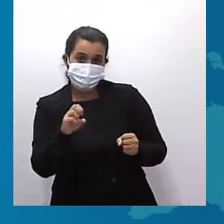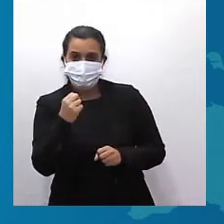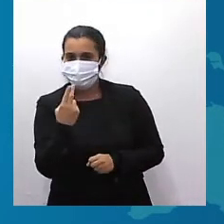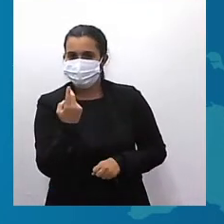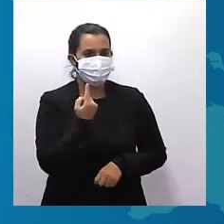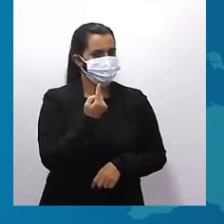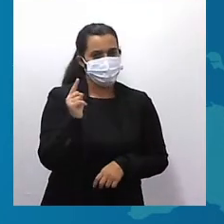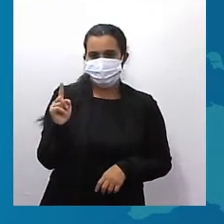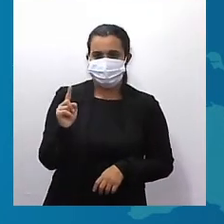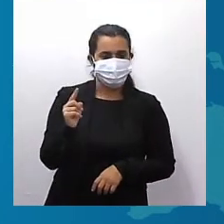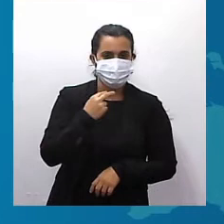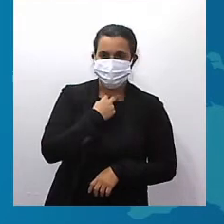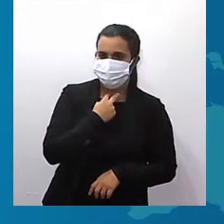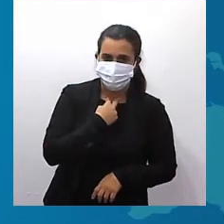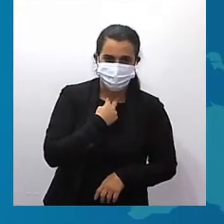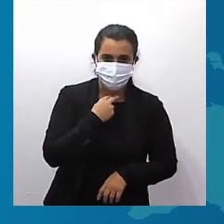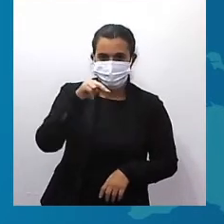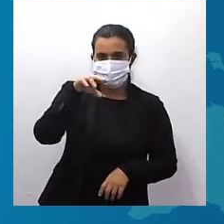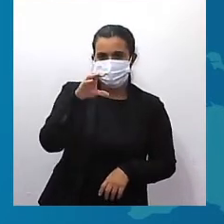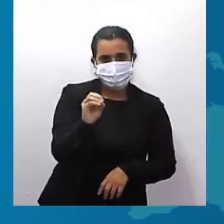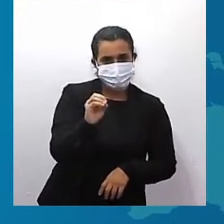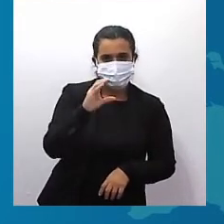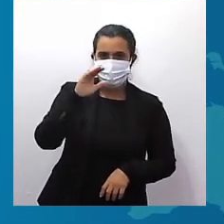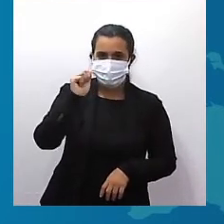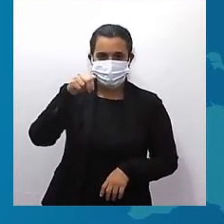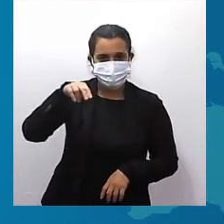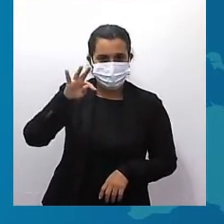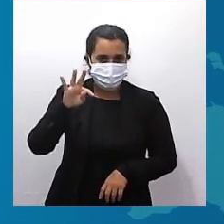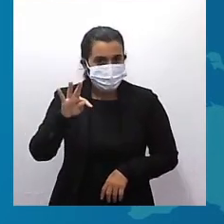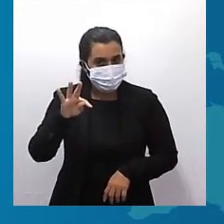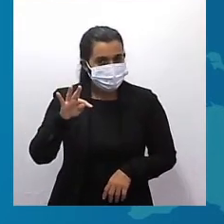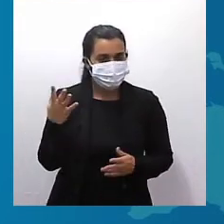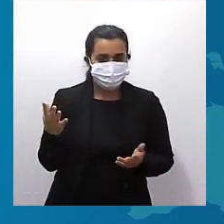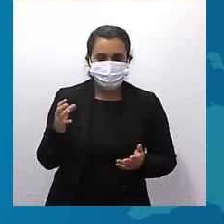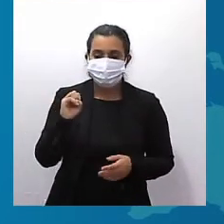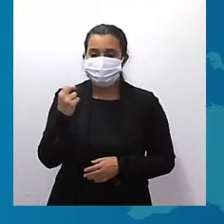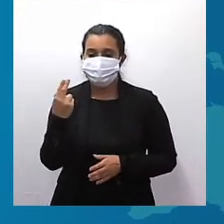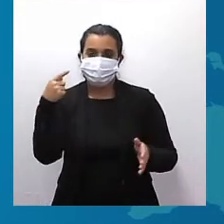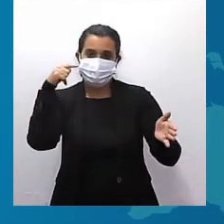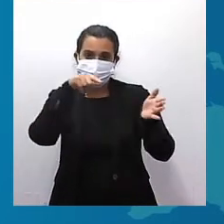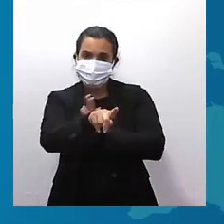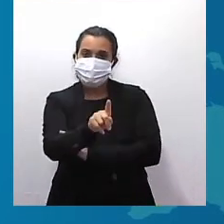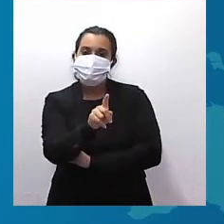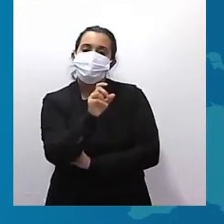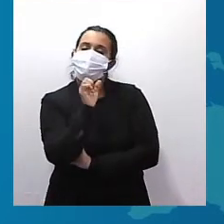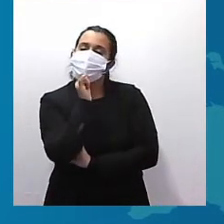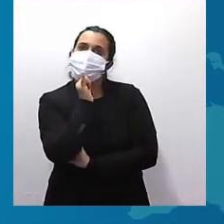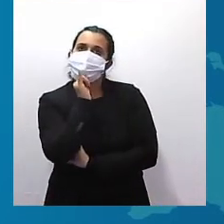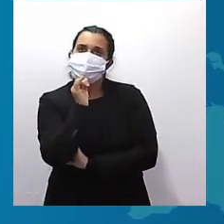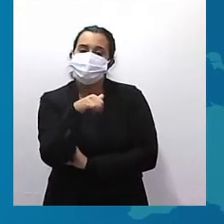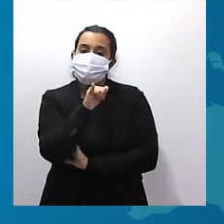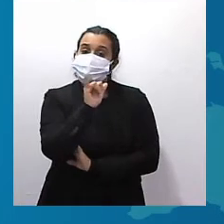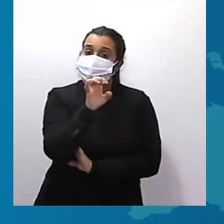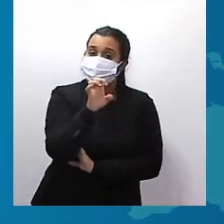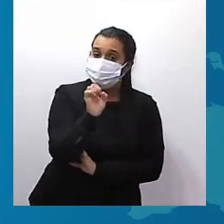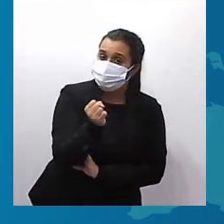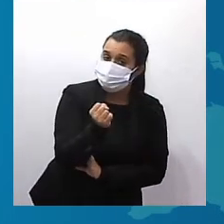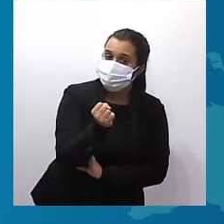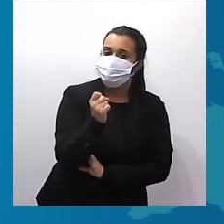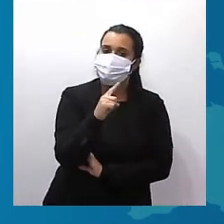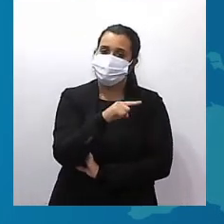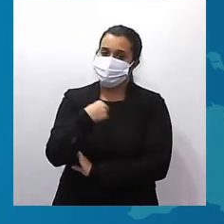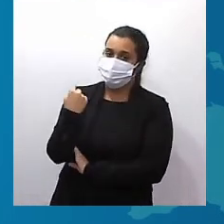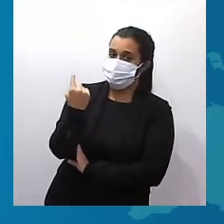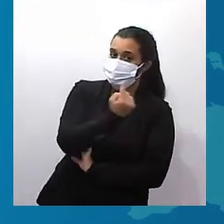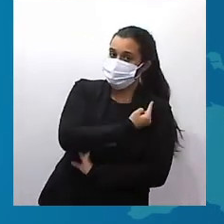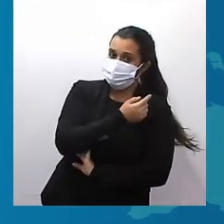a depender do sujeito que é perguntado, ao invés de I, eu posso dizer yes, we can,